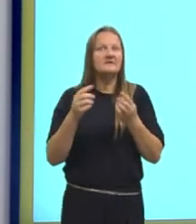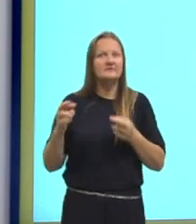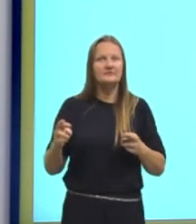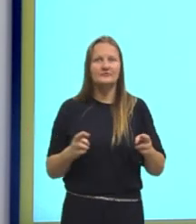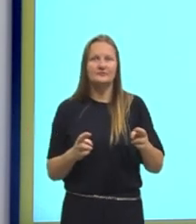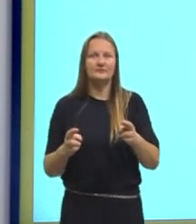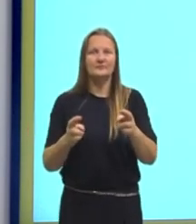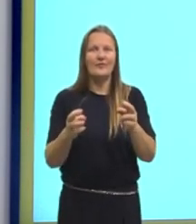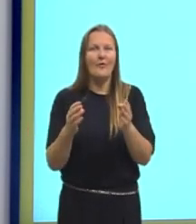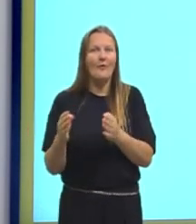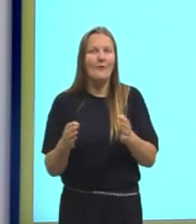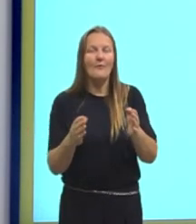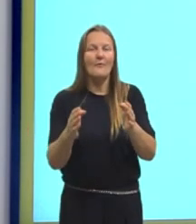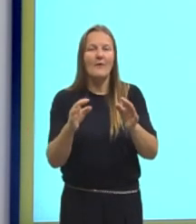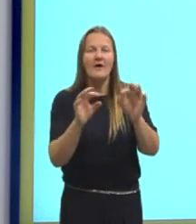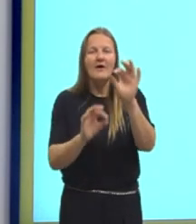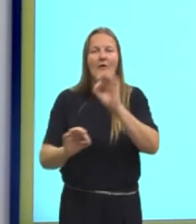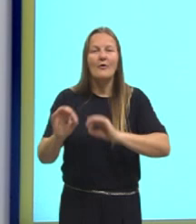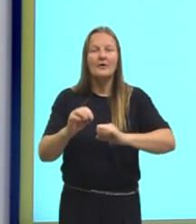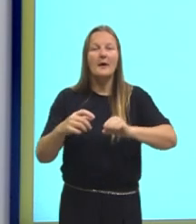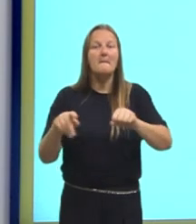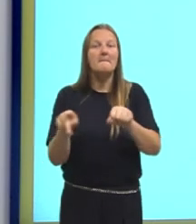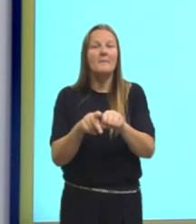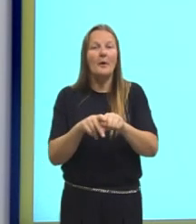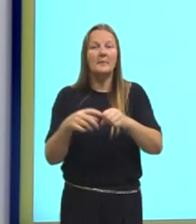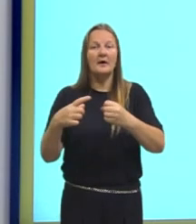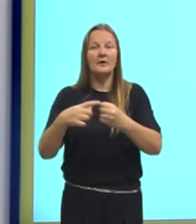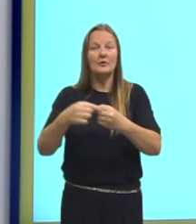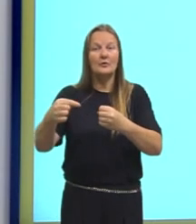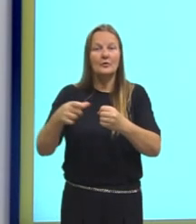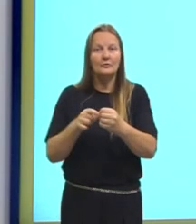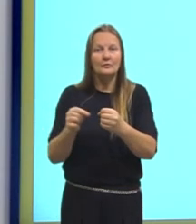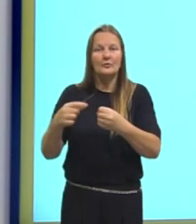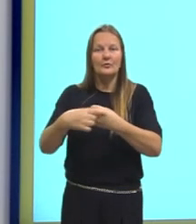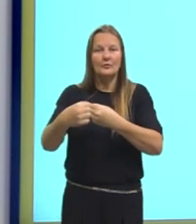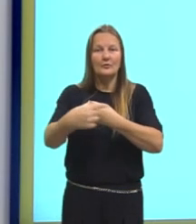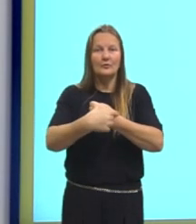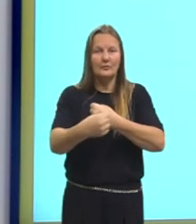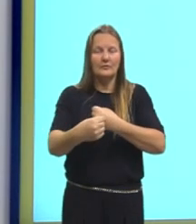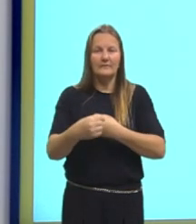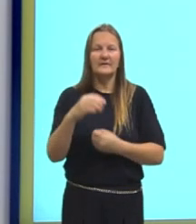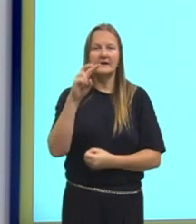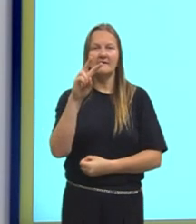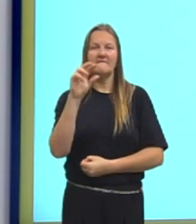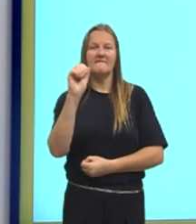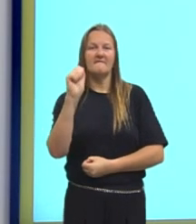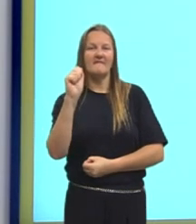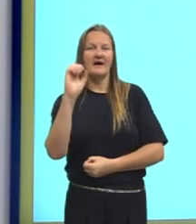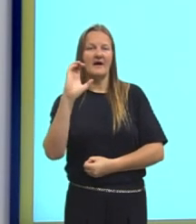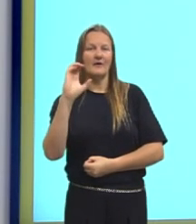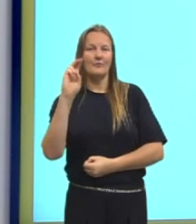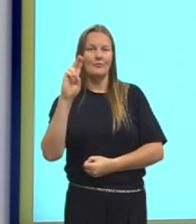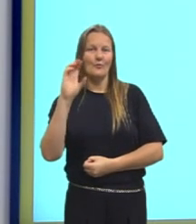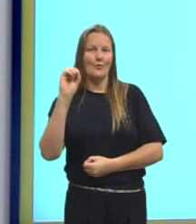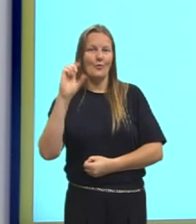focou então na organela celular que é o vacúolo né Então aí conceito de